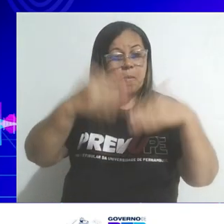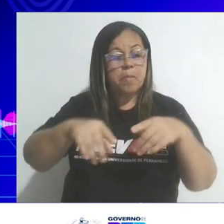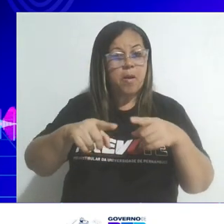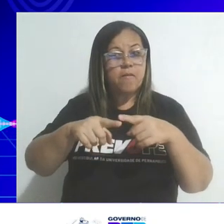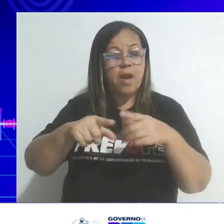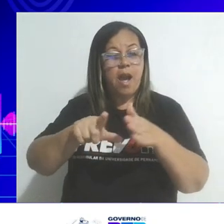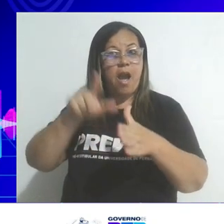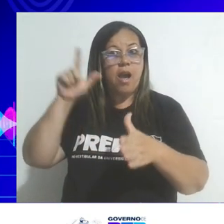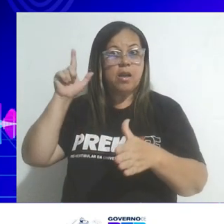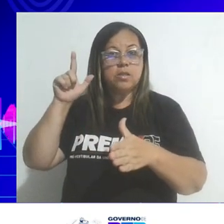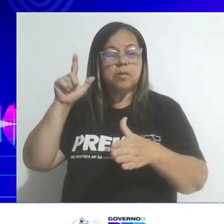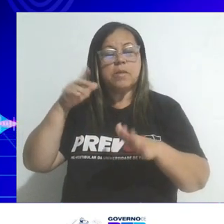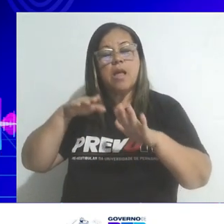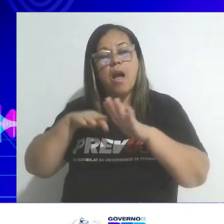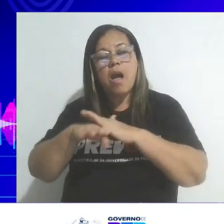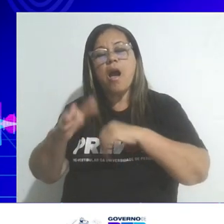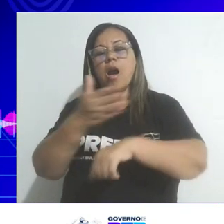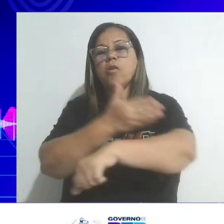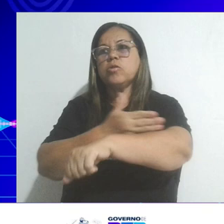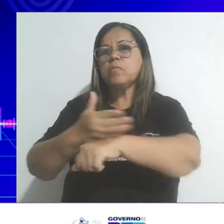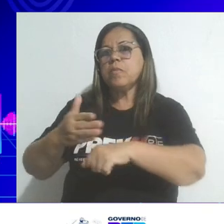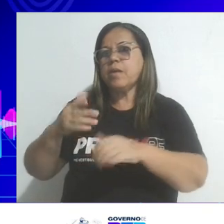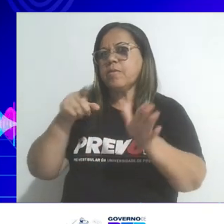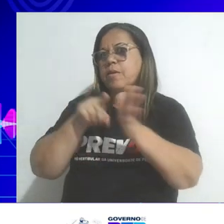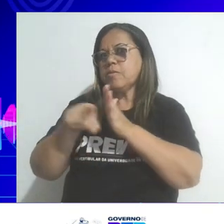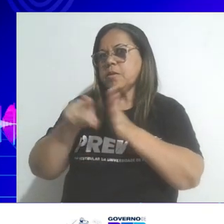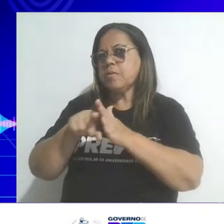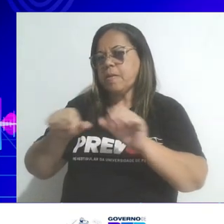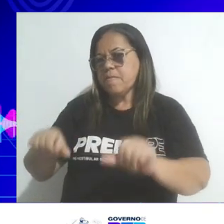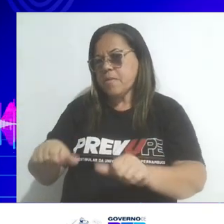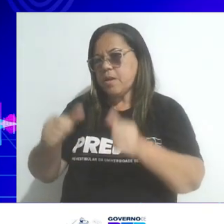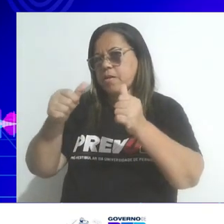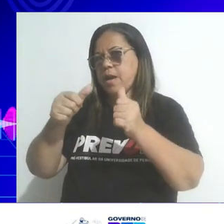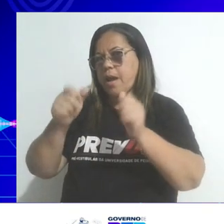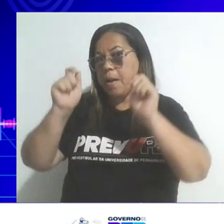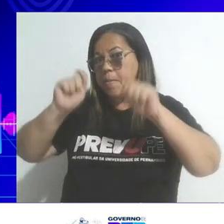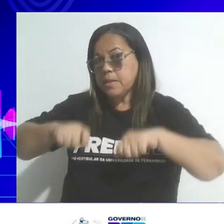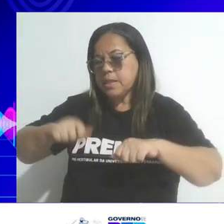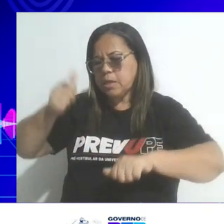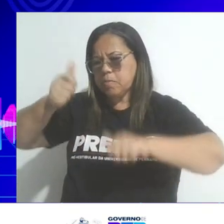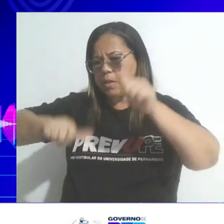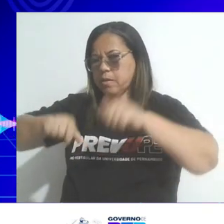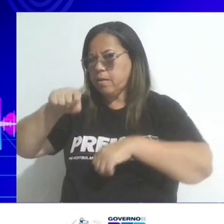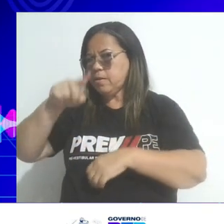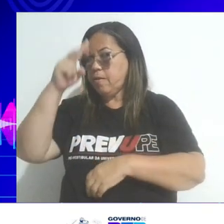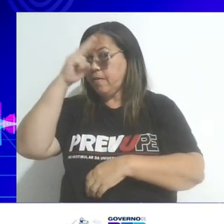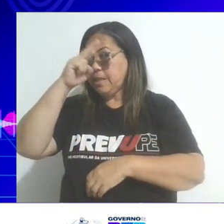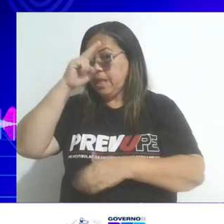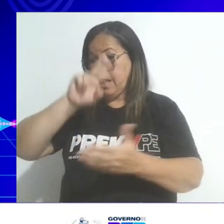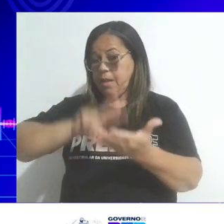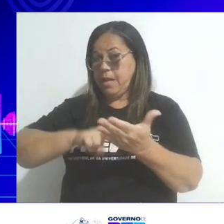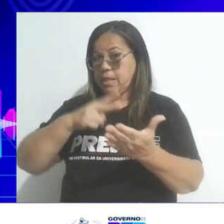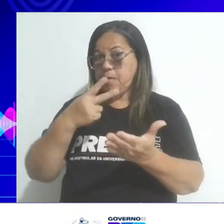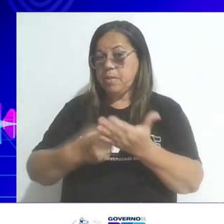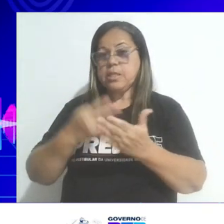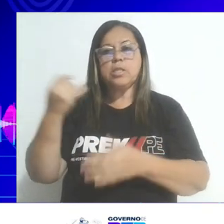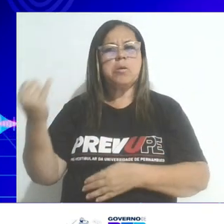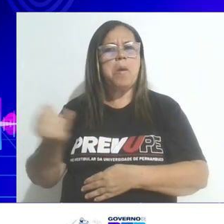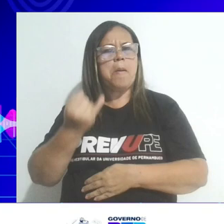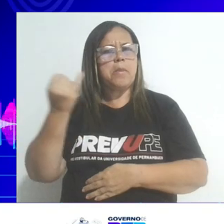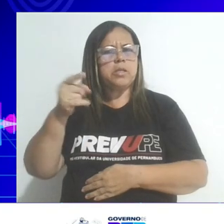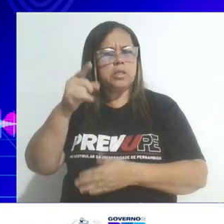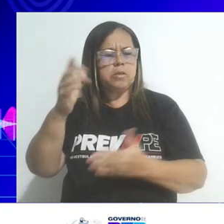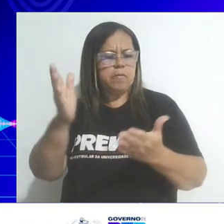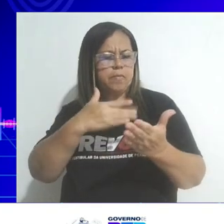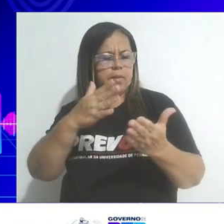familiarizar com o formato das perguntas e aprimorar sua capacidade de análise lembre-se a interpretação é a chave ao ler